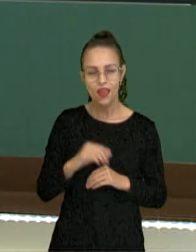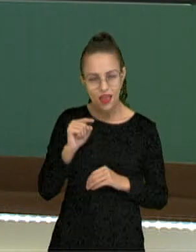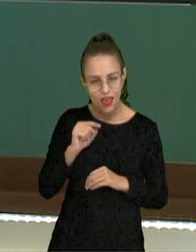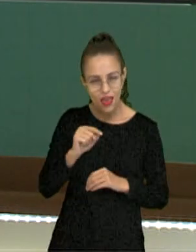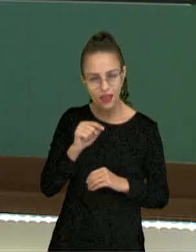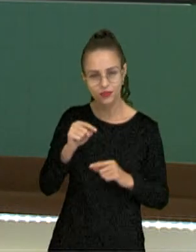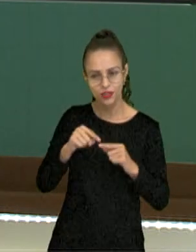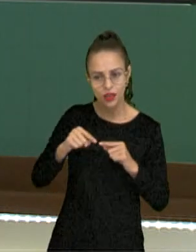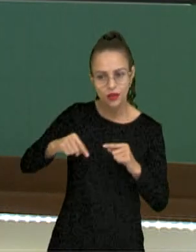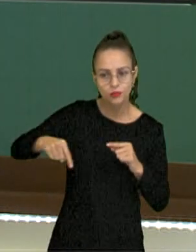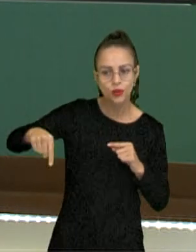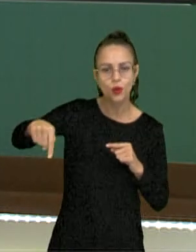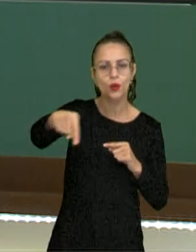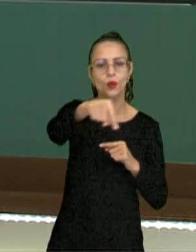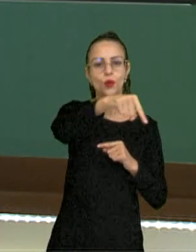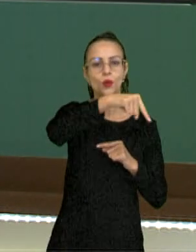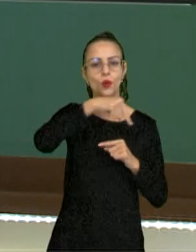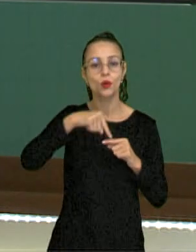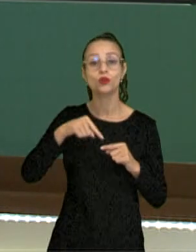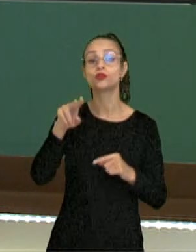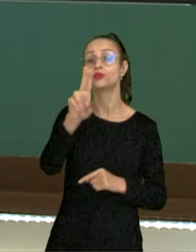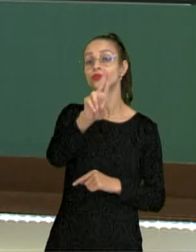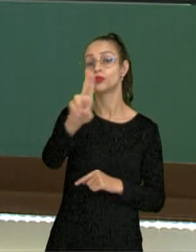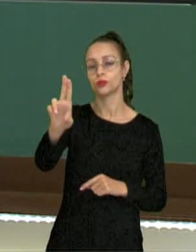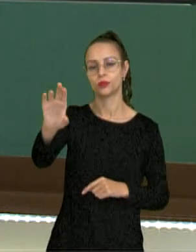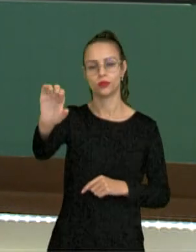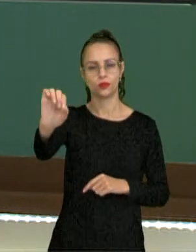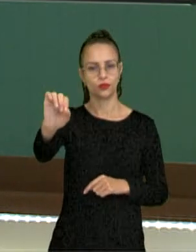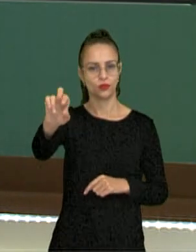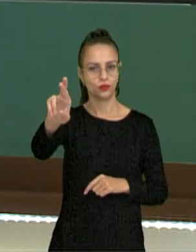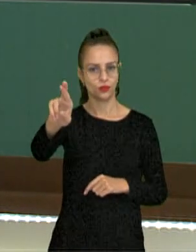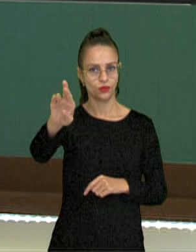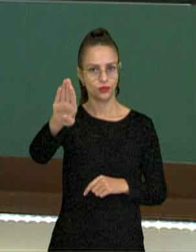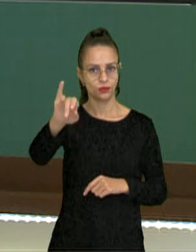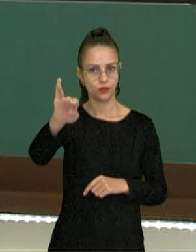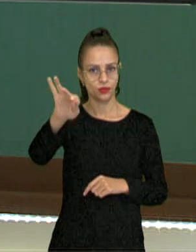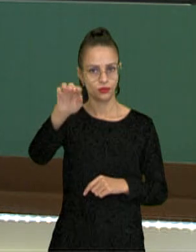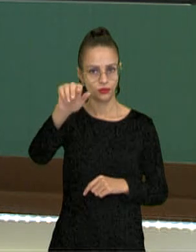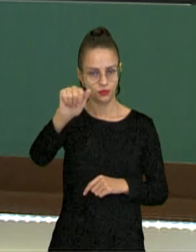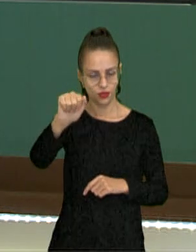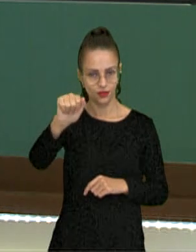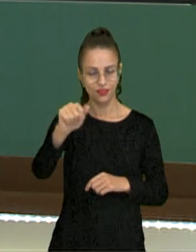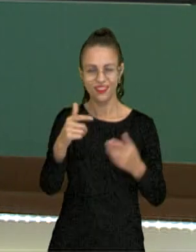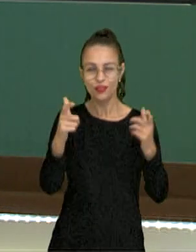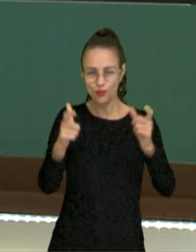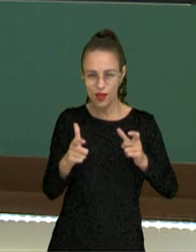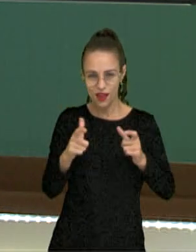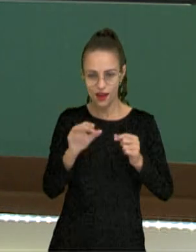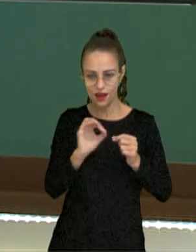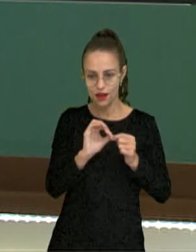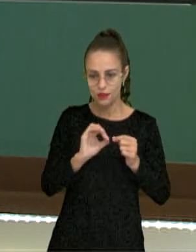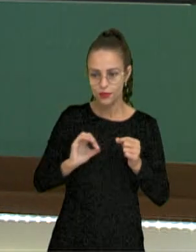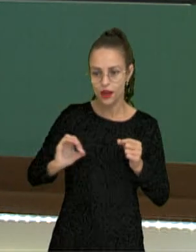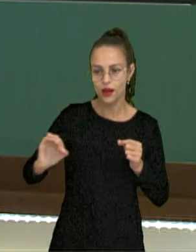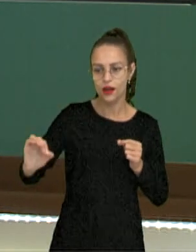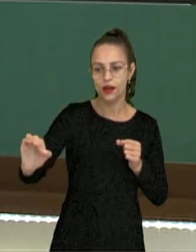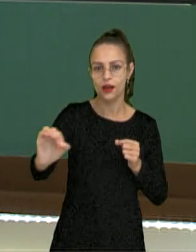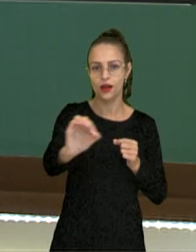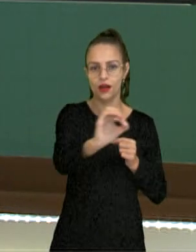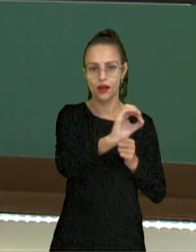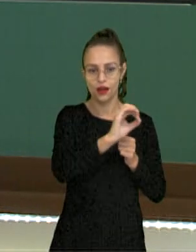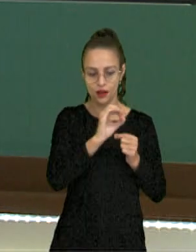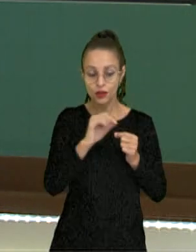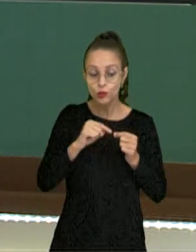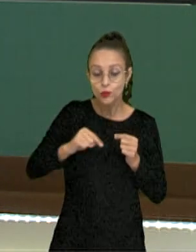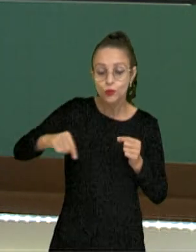pela Terra, a gente chama de órbita, né? O lugar ali por onde ela passa nesse movimento, vamos dizer